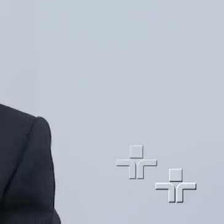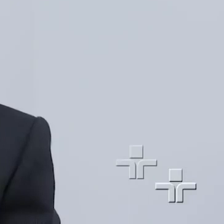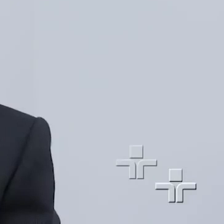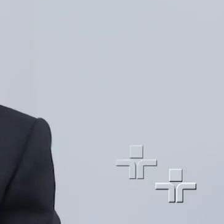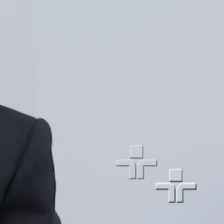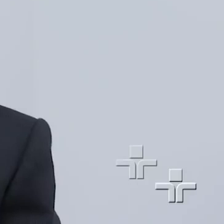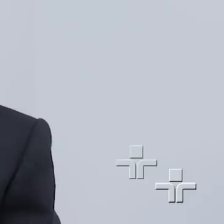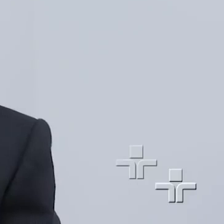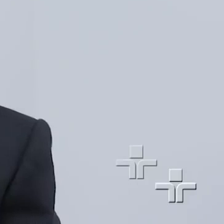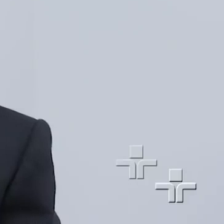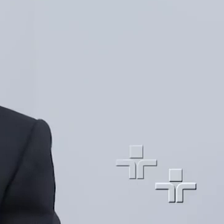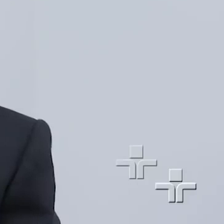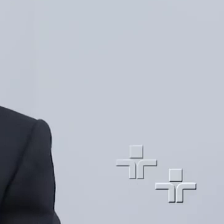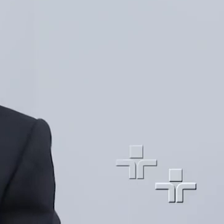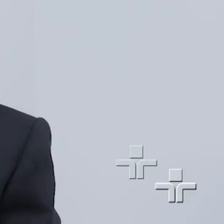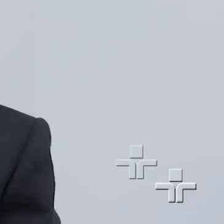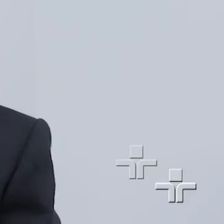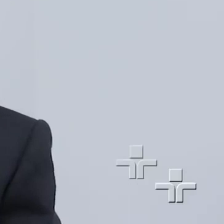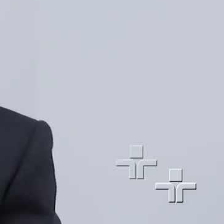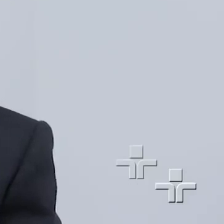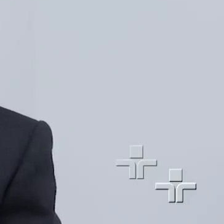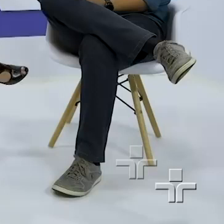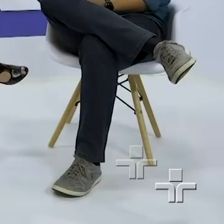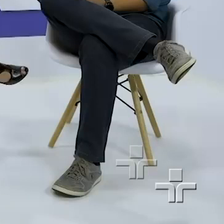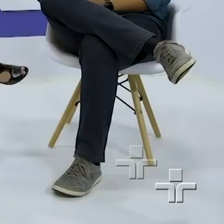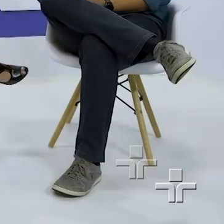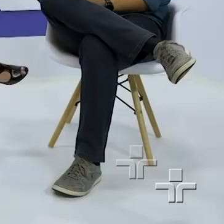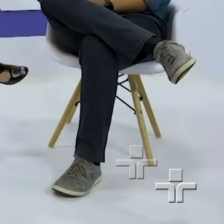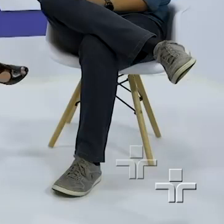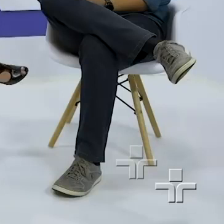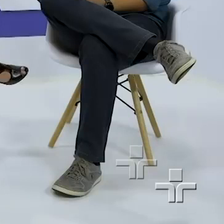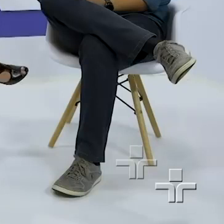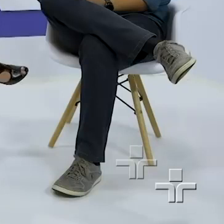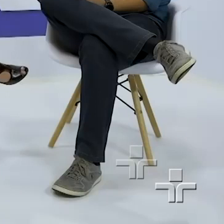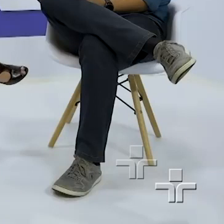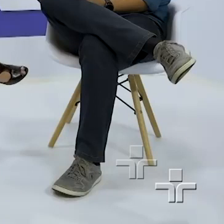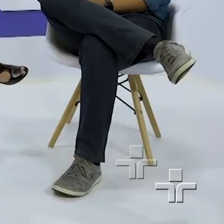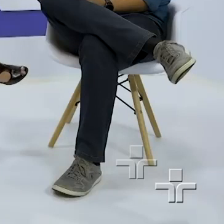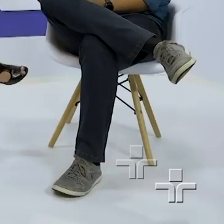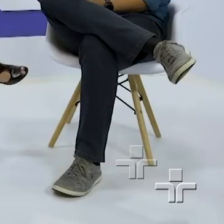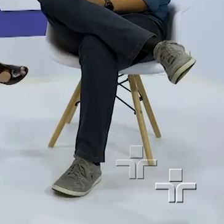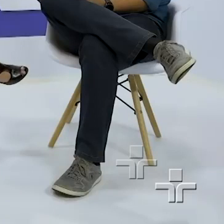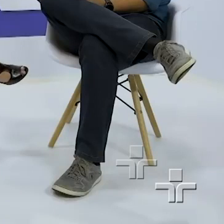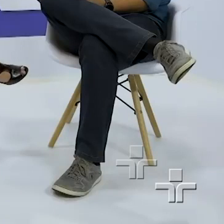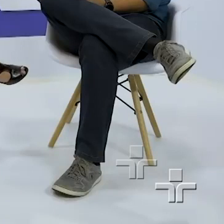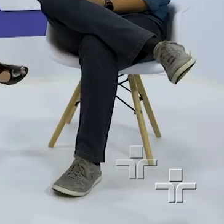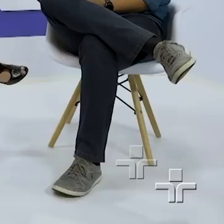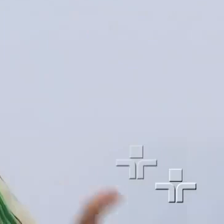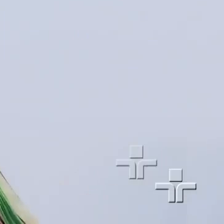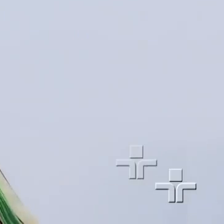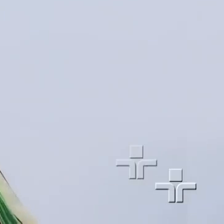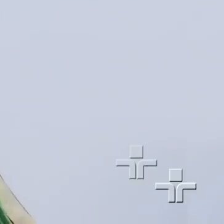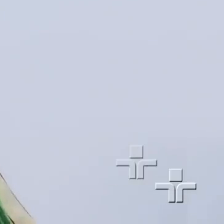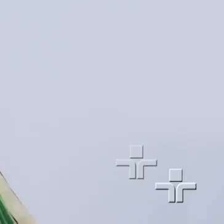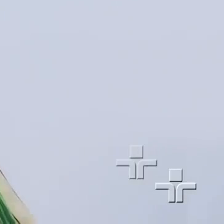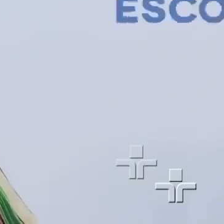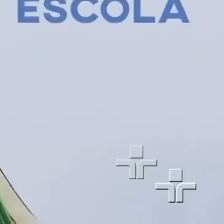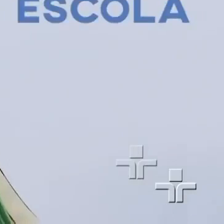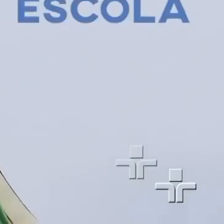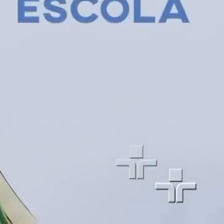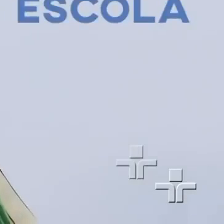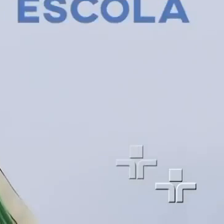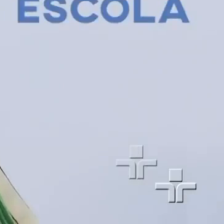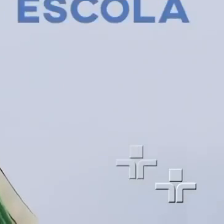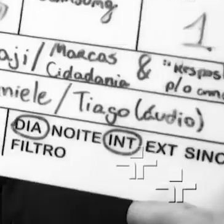Poucas pessoas têm acesso a vários meios culturais. Que há um número bastante expressivo, 1.600.000 jovens que